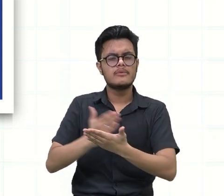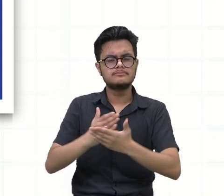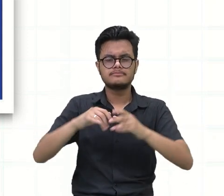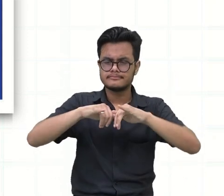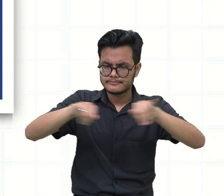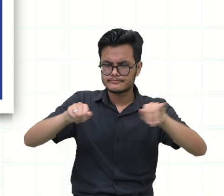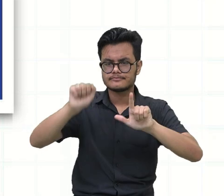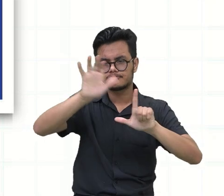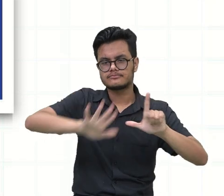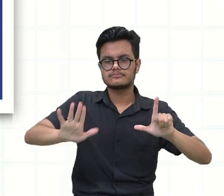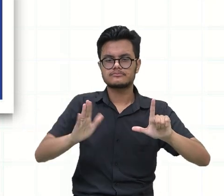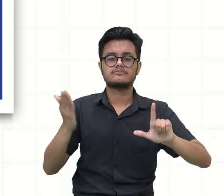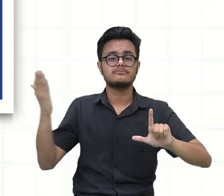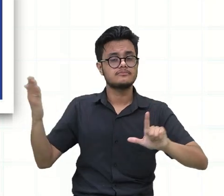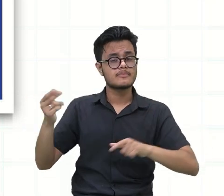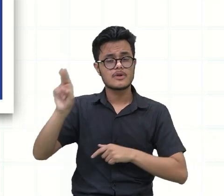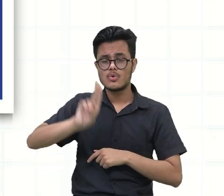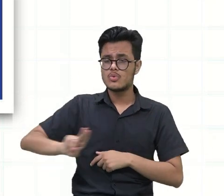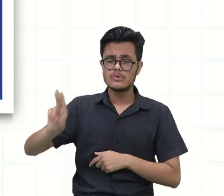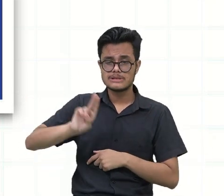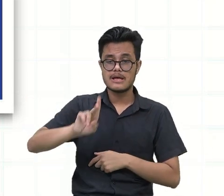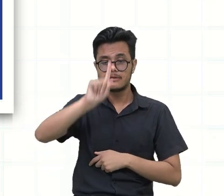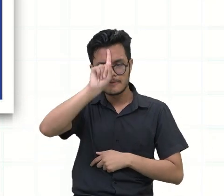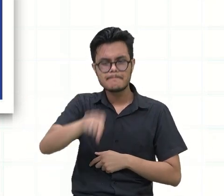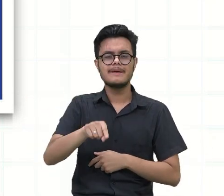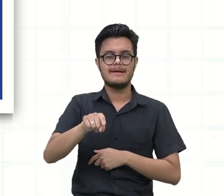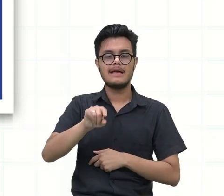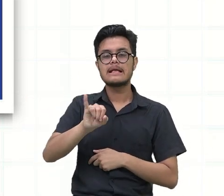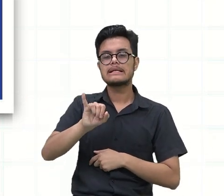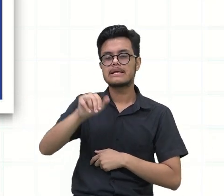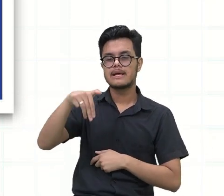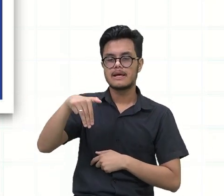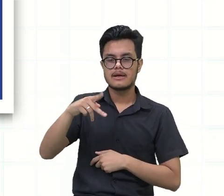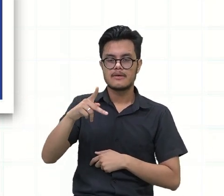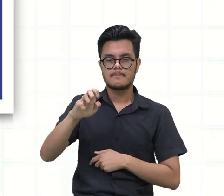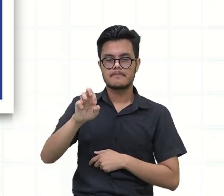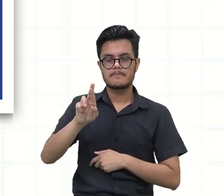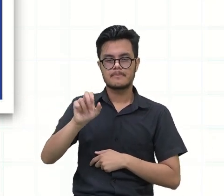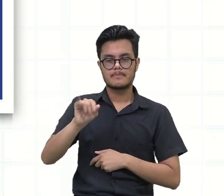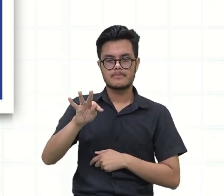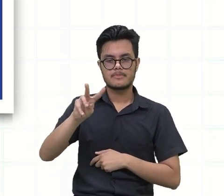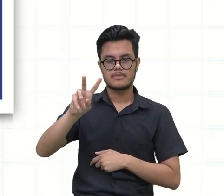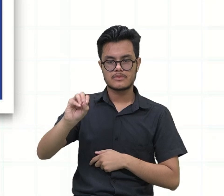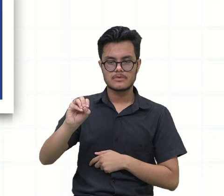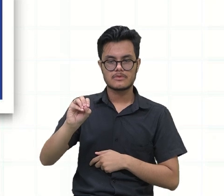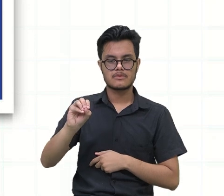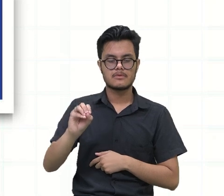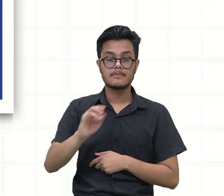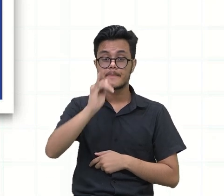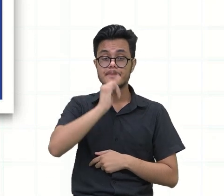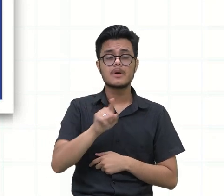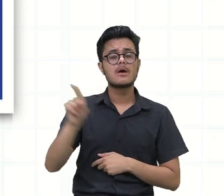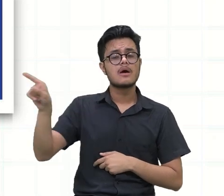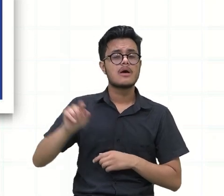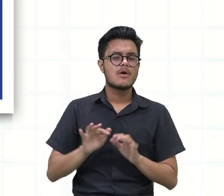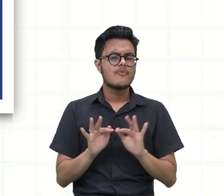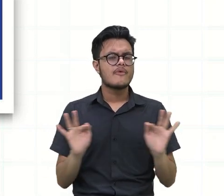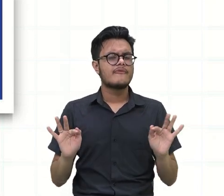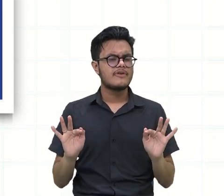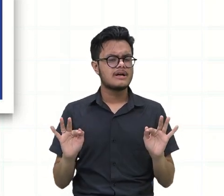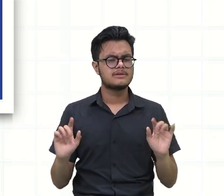publicitárias, o uso do imperativo vai estar muito presente. E aqui eu vi que é uma frase,